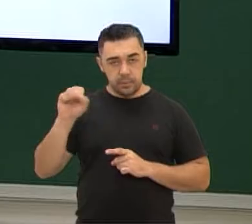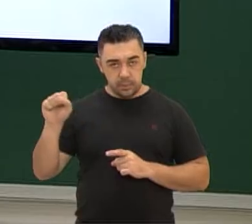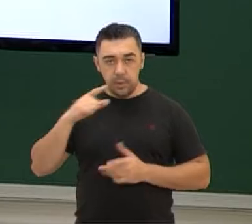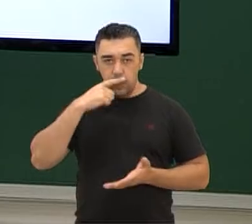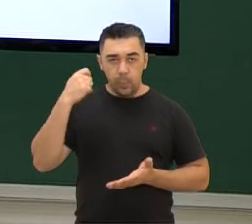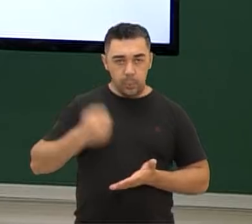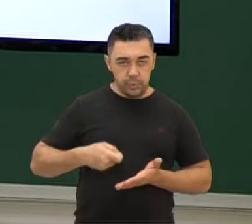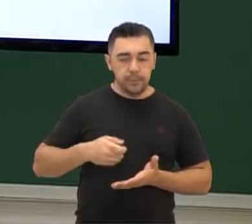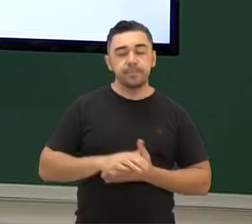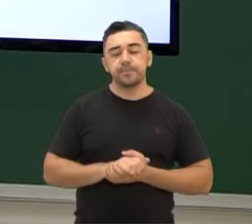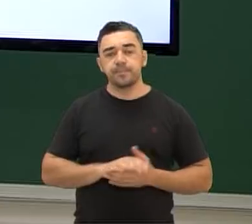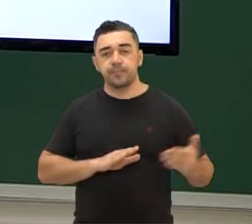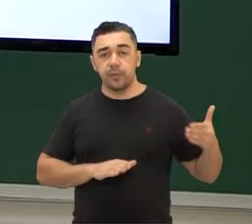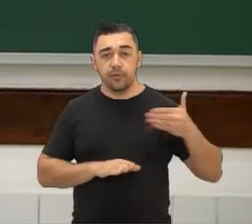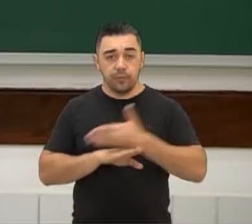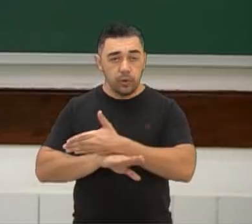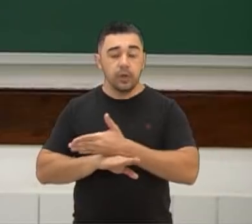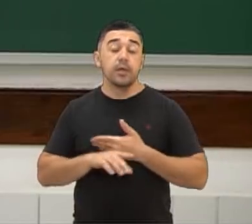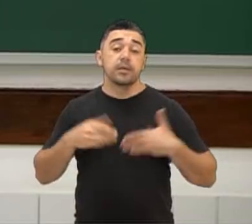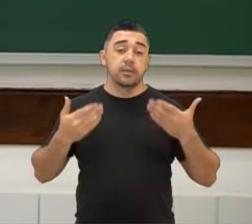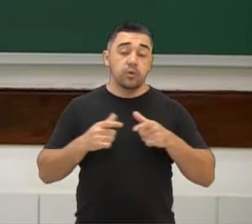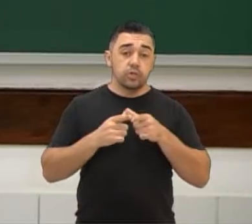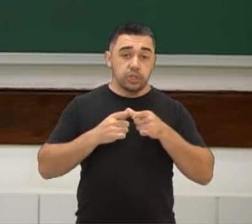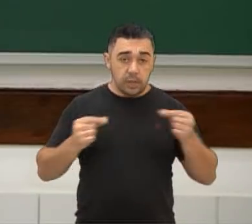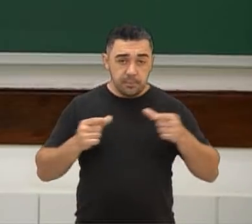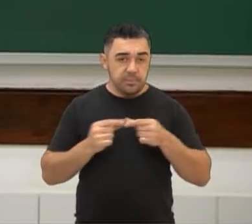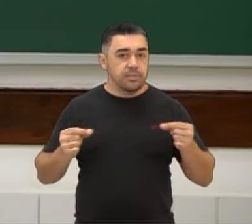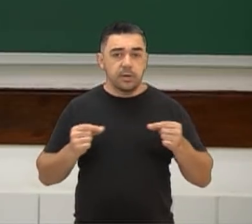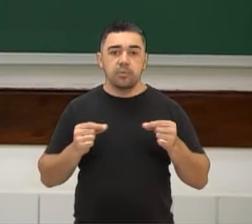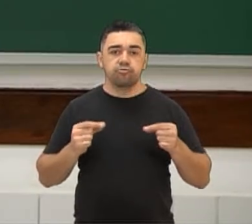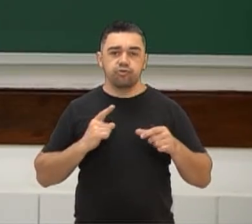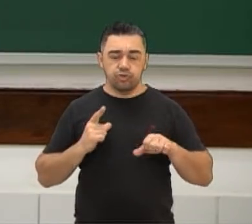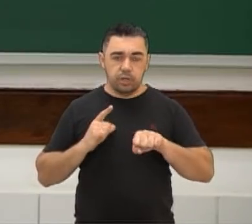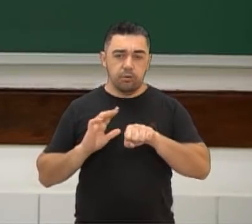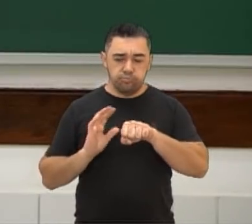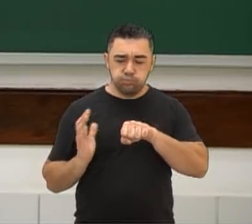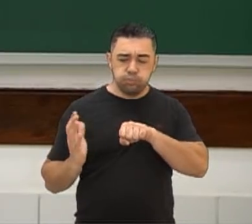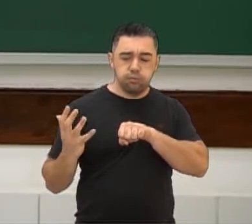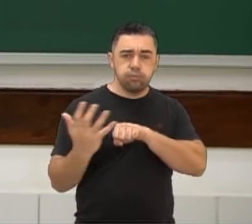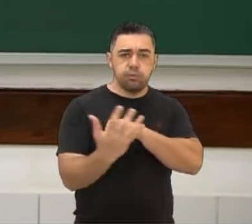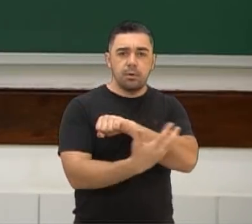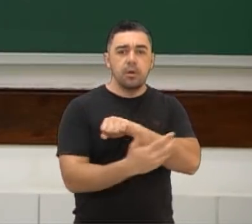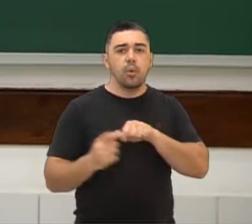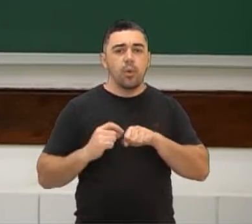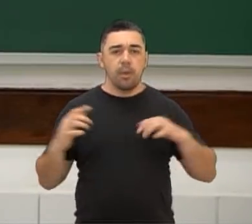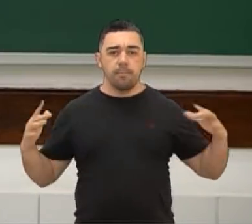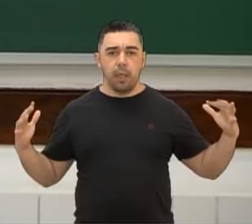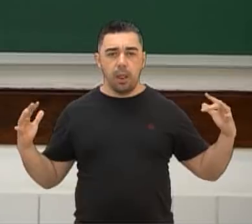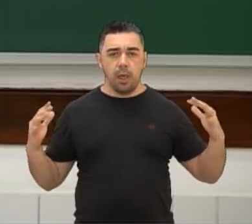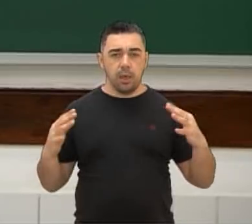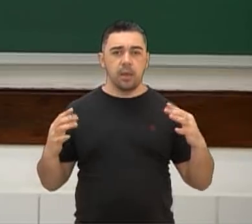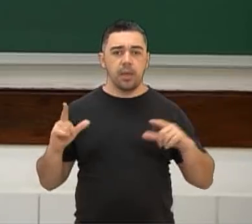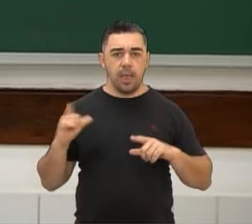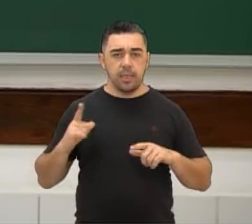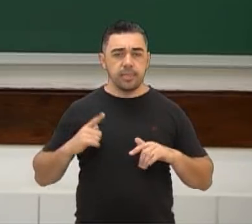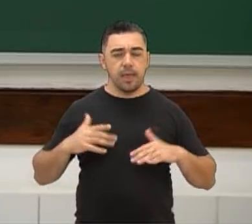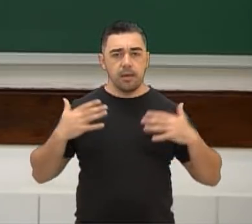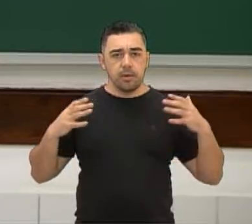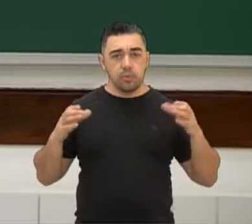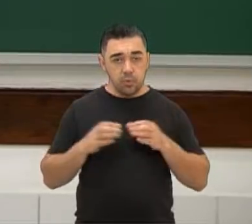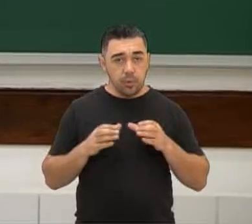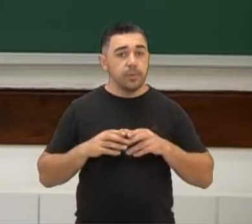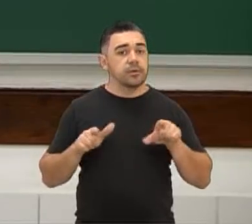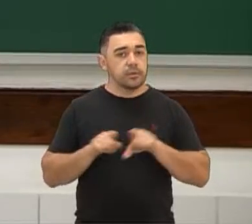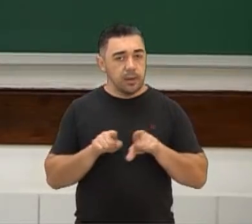O Japão, então, estava cercado pelos exércitos aliados. Além de Inglaterra e Estados Unidos, que